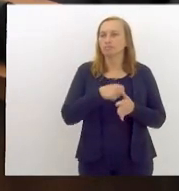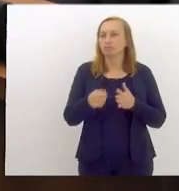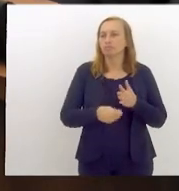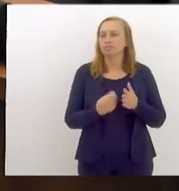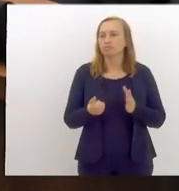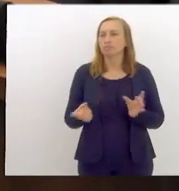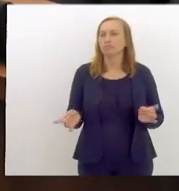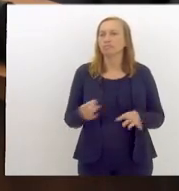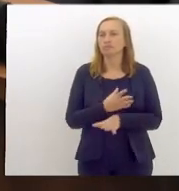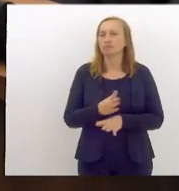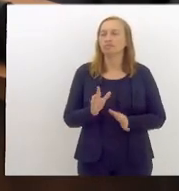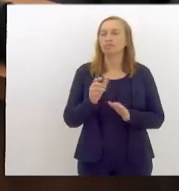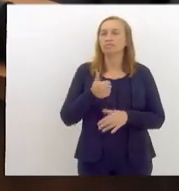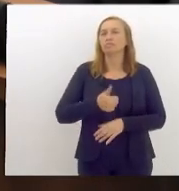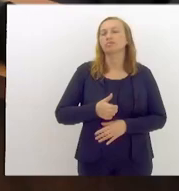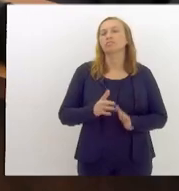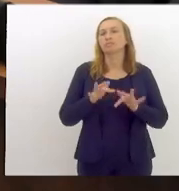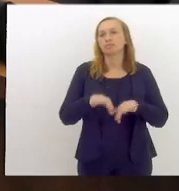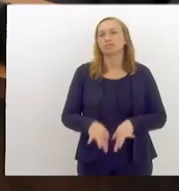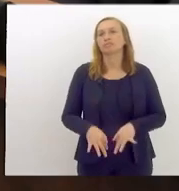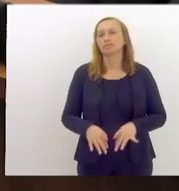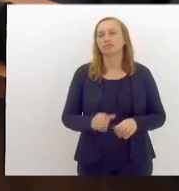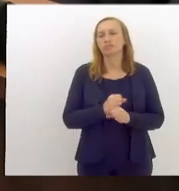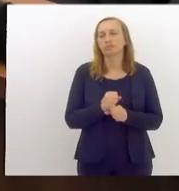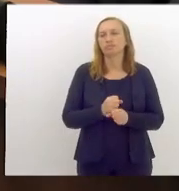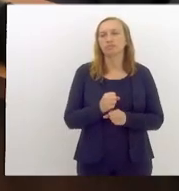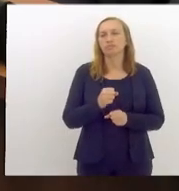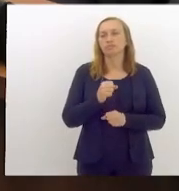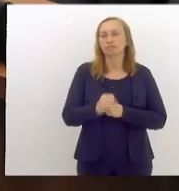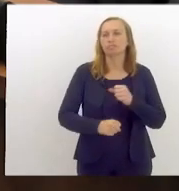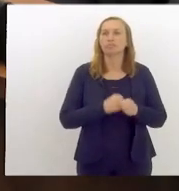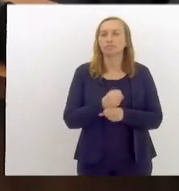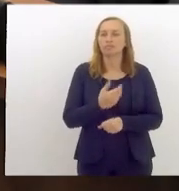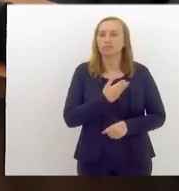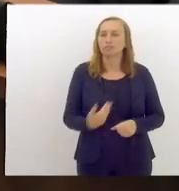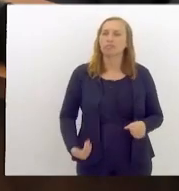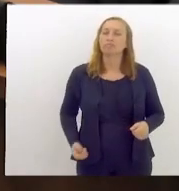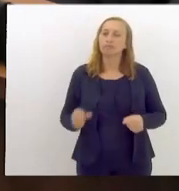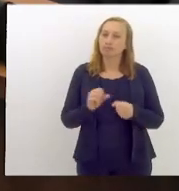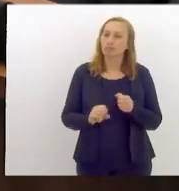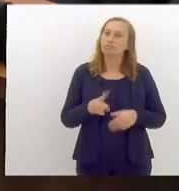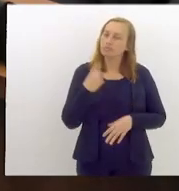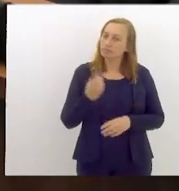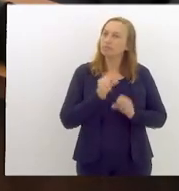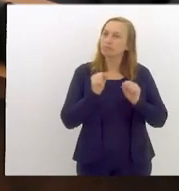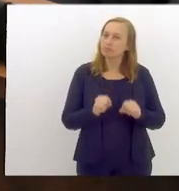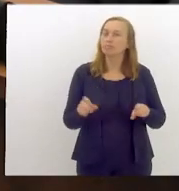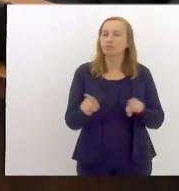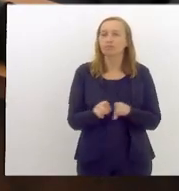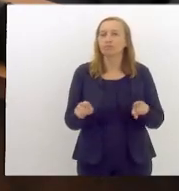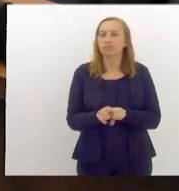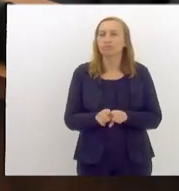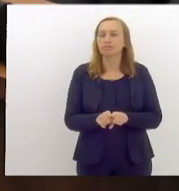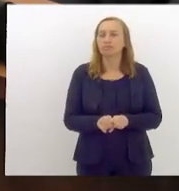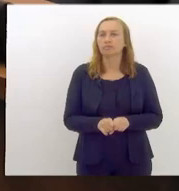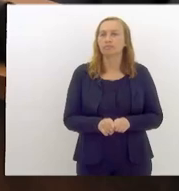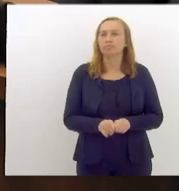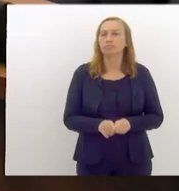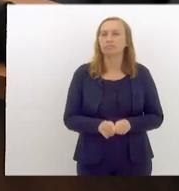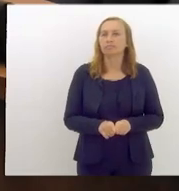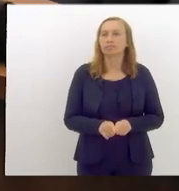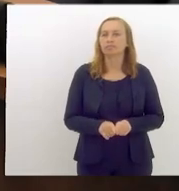no final do primeiro trimestre do ano que vem o governo faz isso e a gente pode ainda garantir